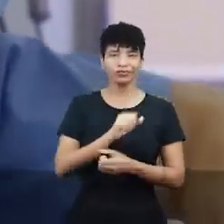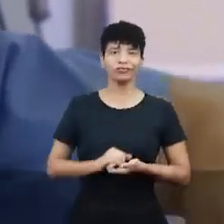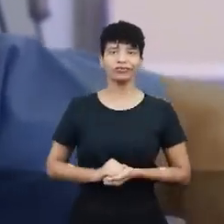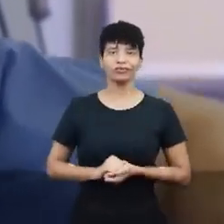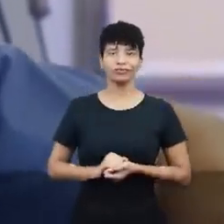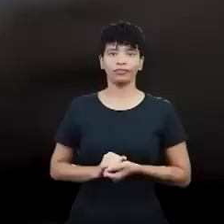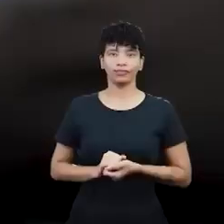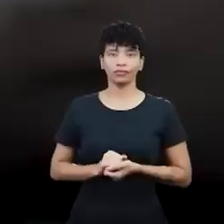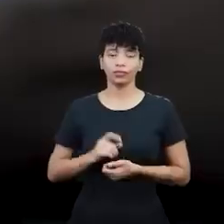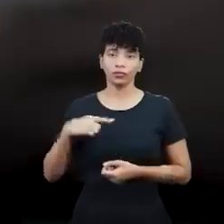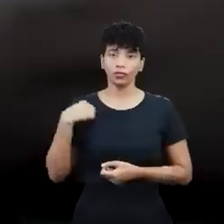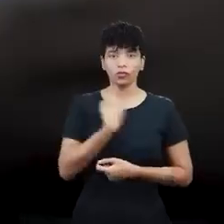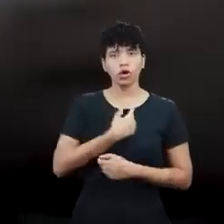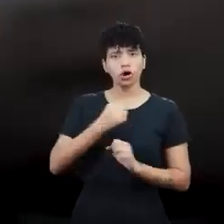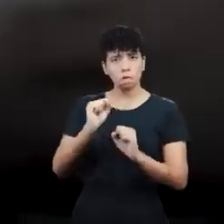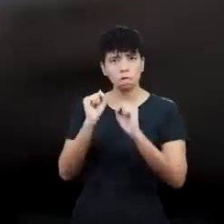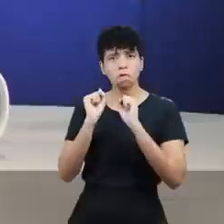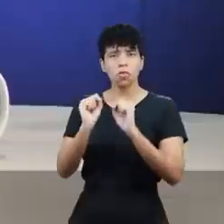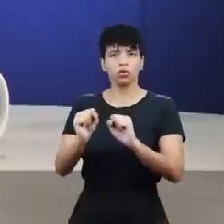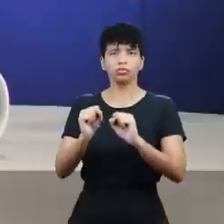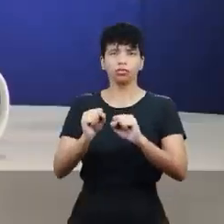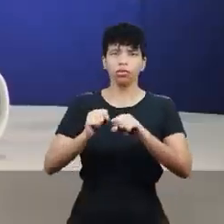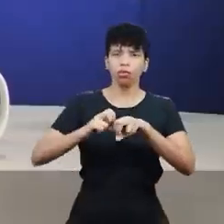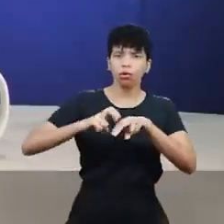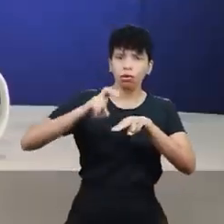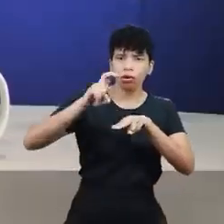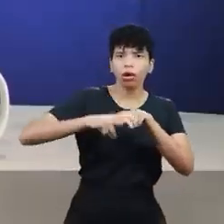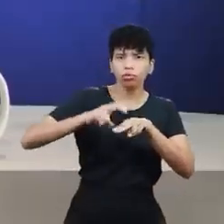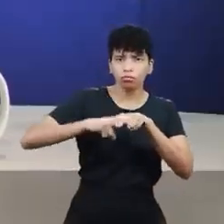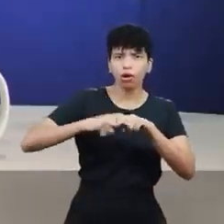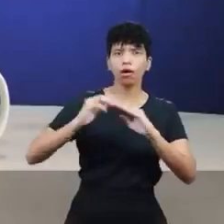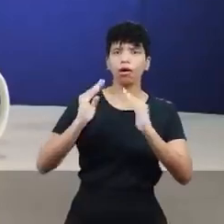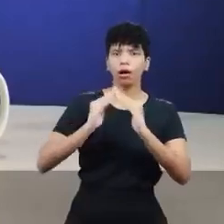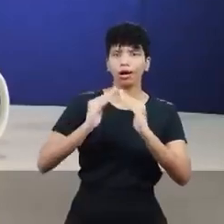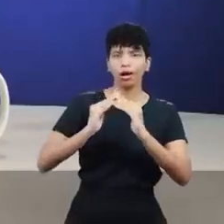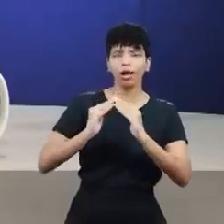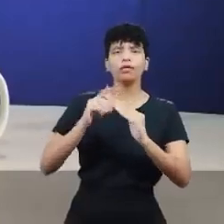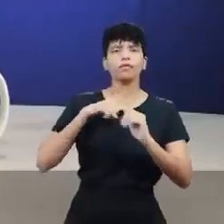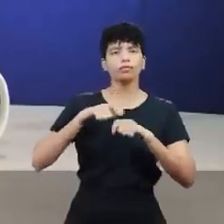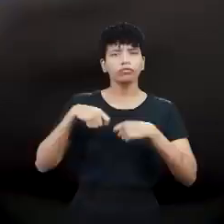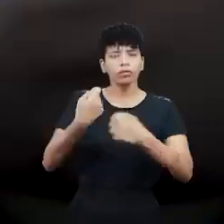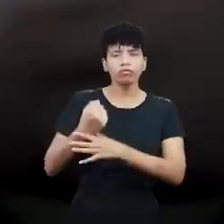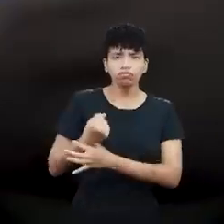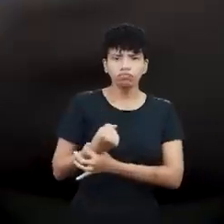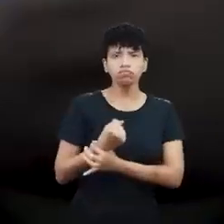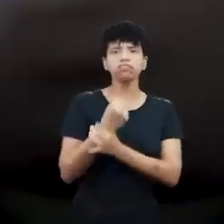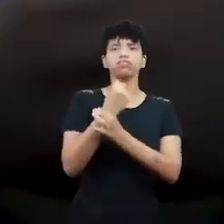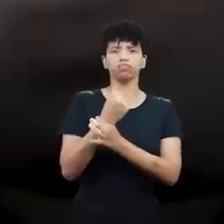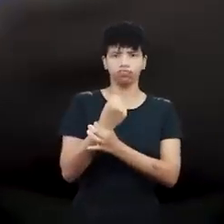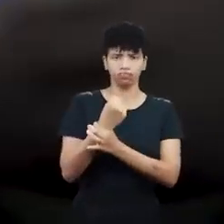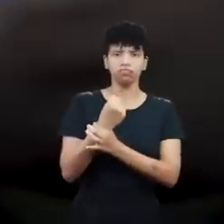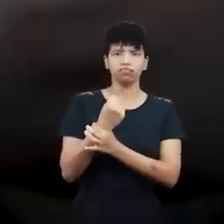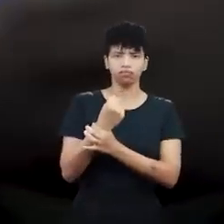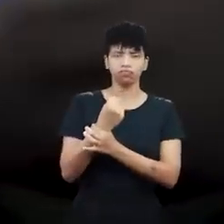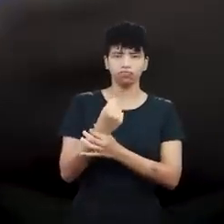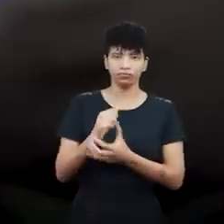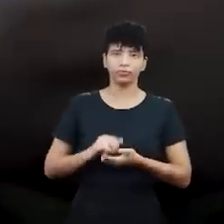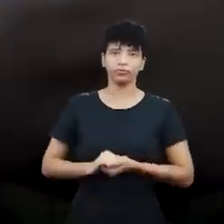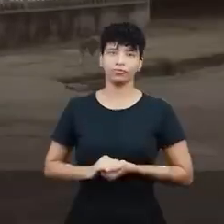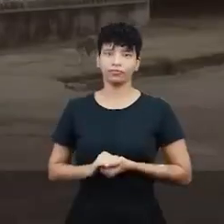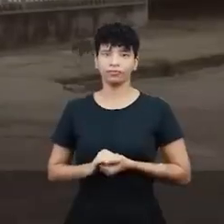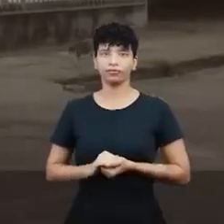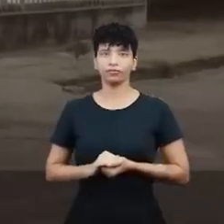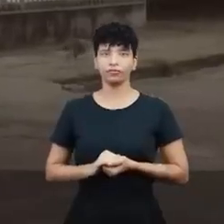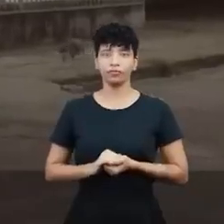humano. Nós vamos poder botar cadeira na calçada, porque a segurança vai garantir a sua